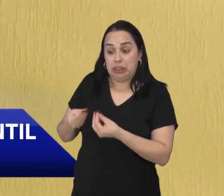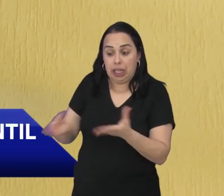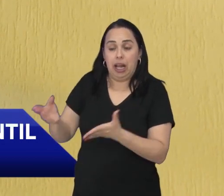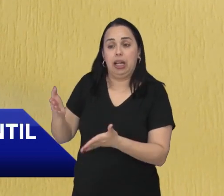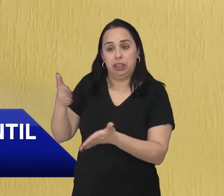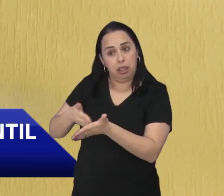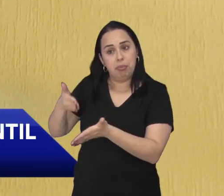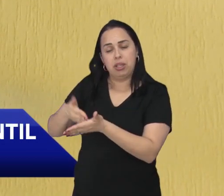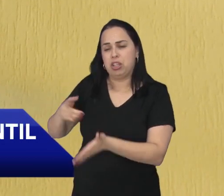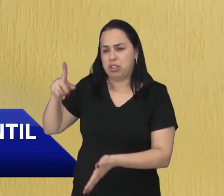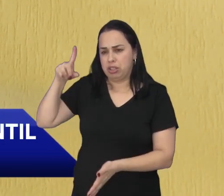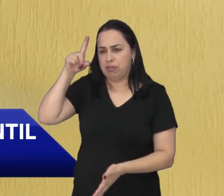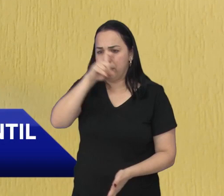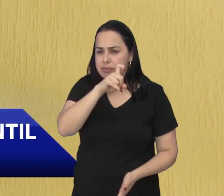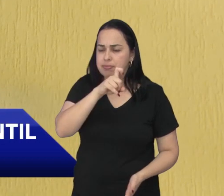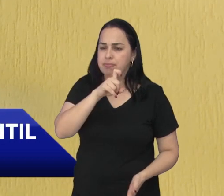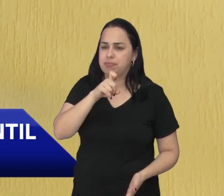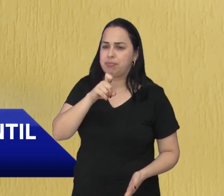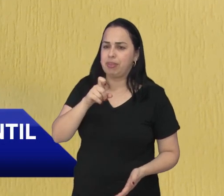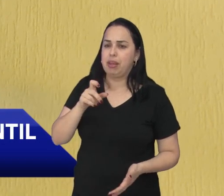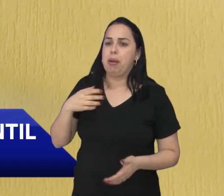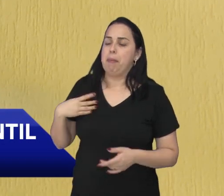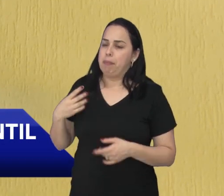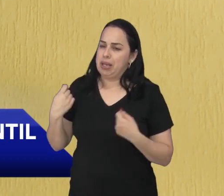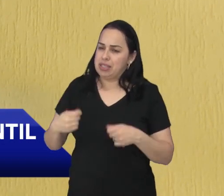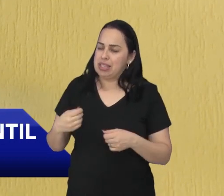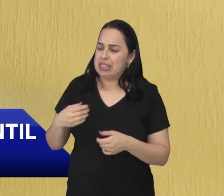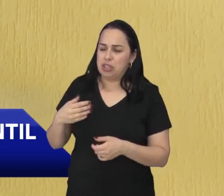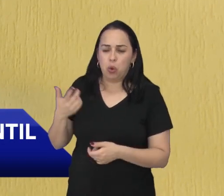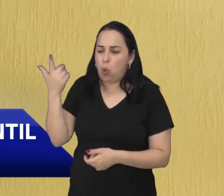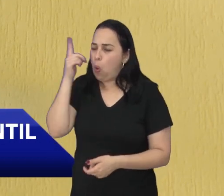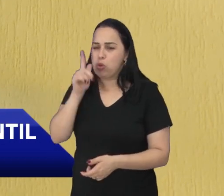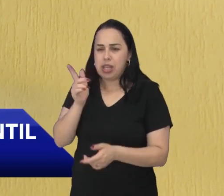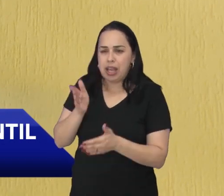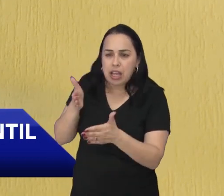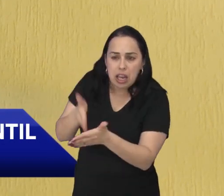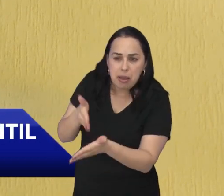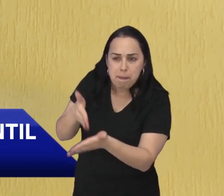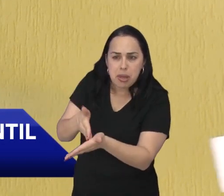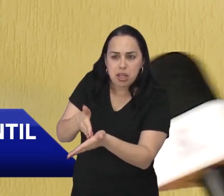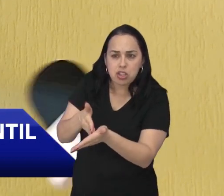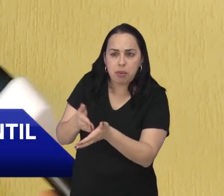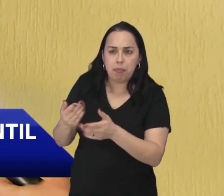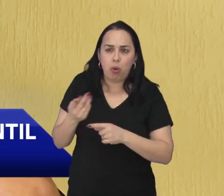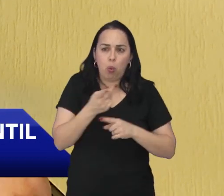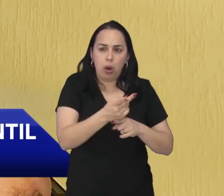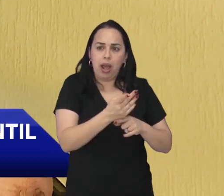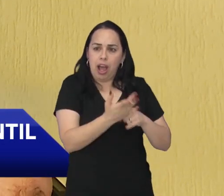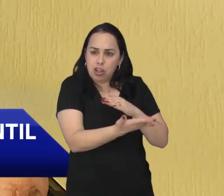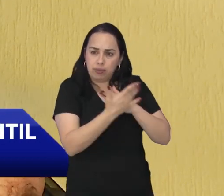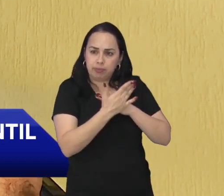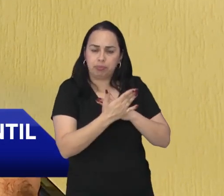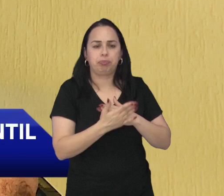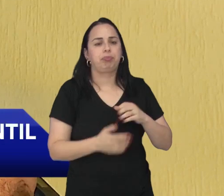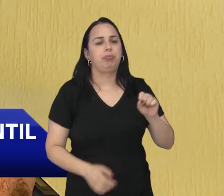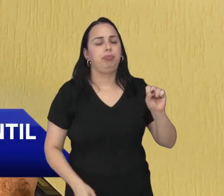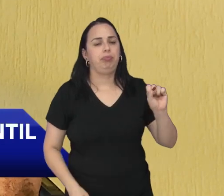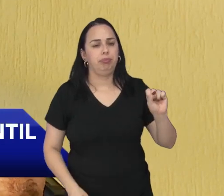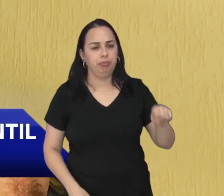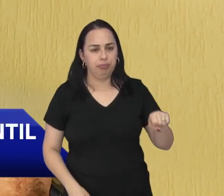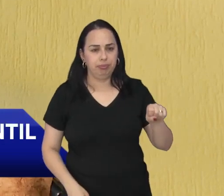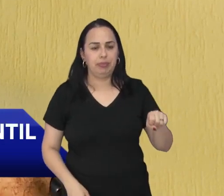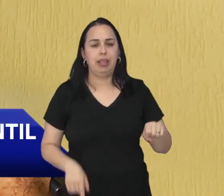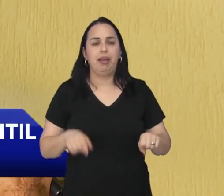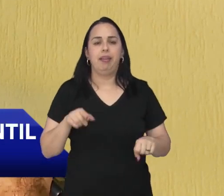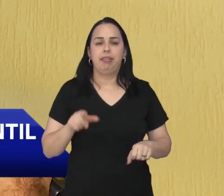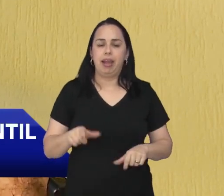limites. Quando estiver encontrando essas dificuldades, tem que procurar a ajuda de um profissional, um especialista? Sim, é necessário, porque hoje em